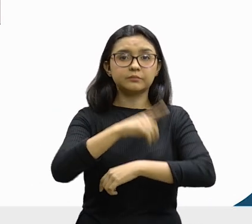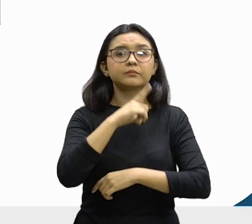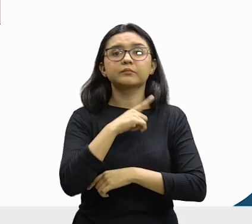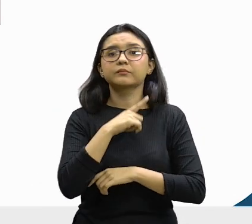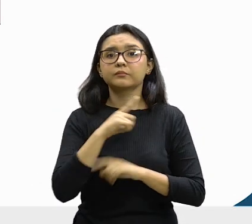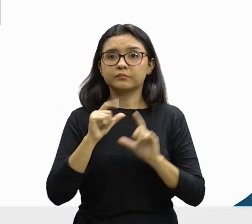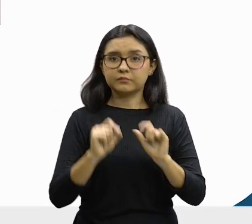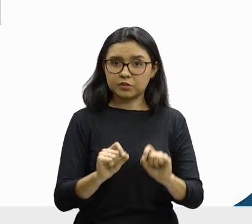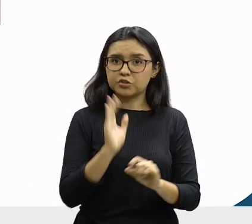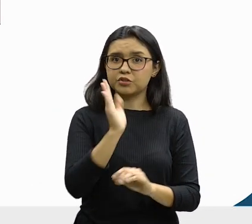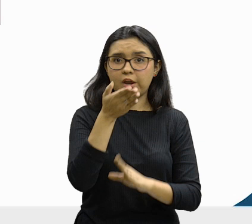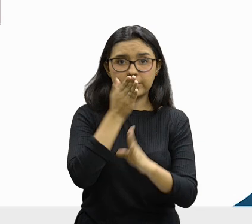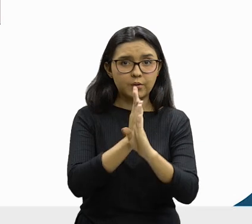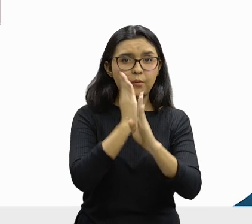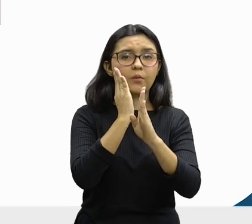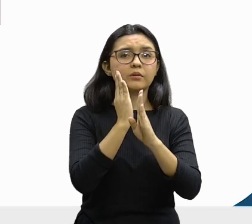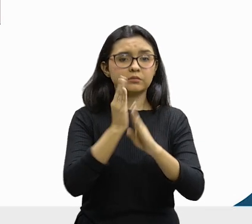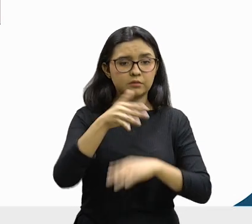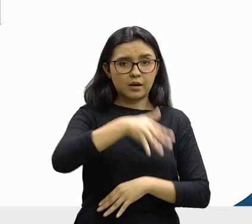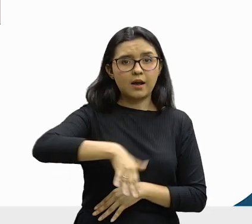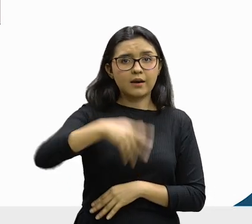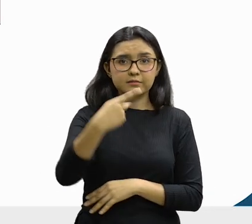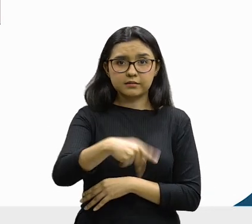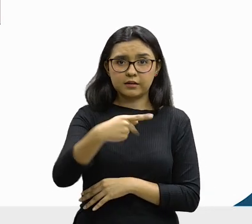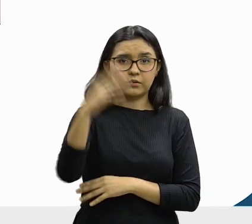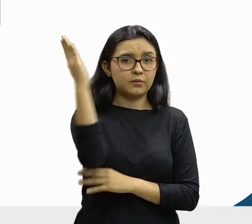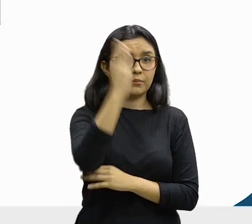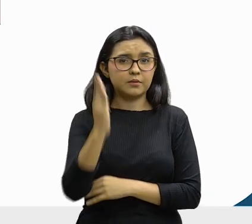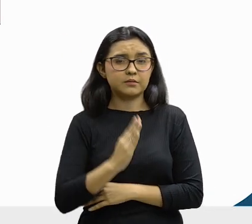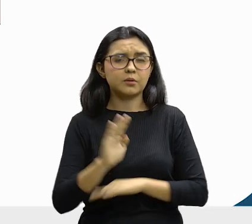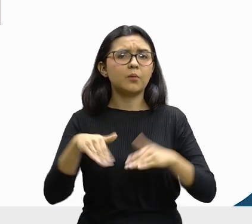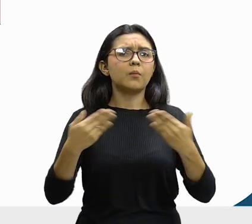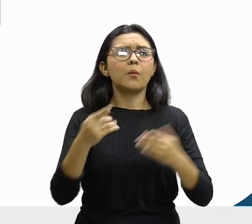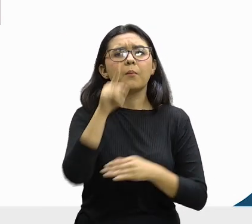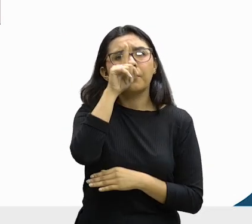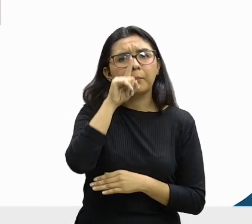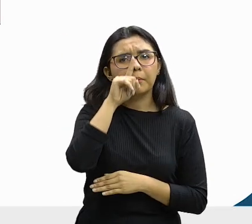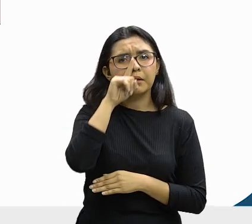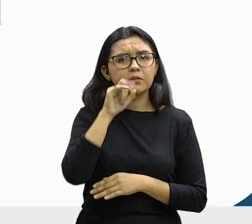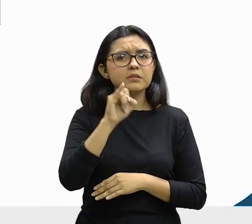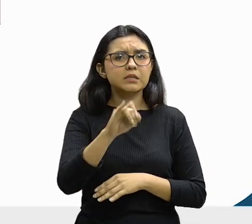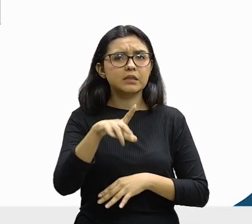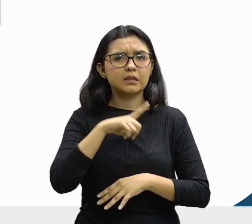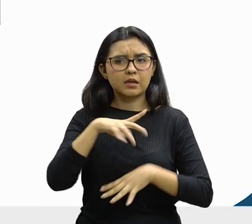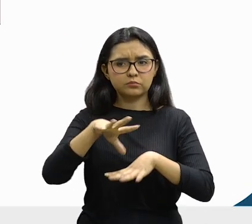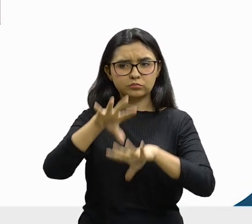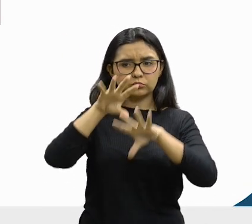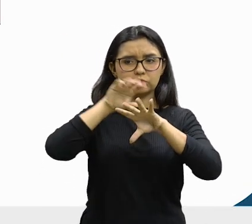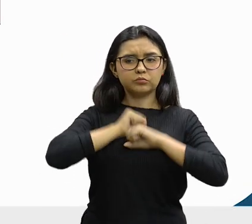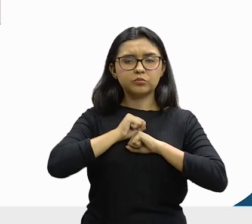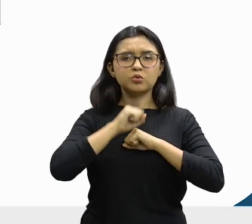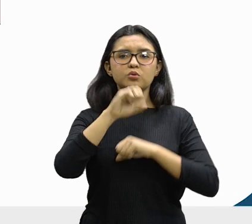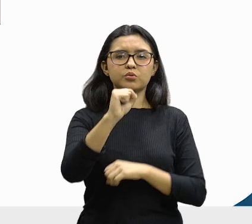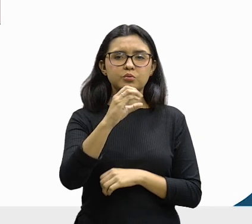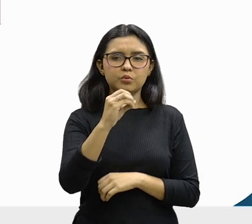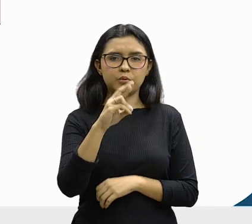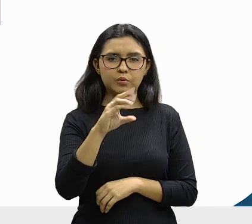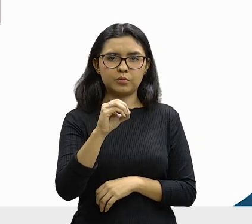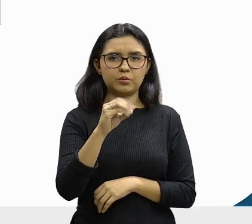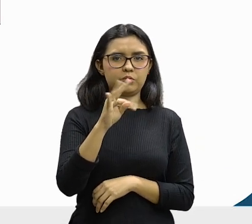já foram encontrados em território brasileiro. E qual é o perigo de eu ter 4 sorotipos diferentes? A doença